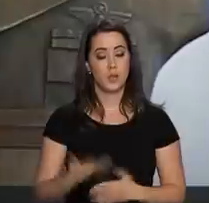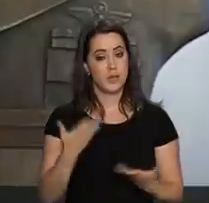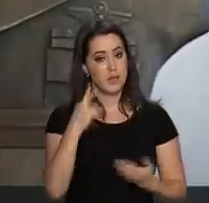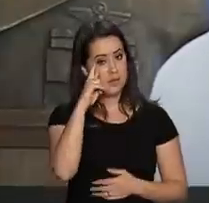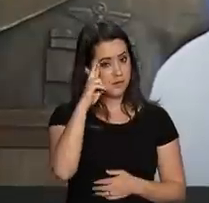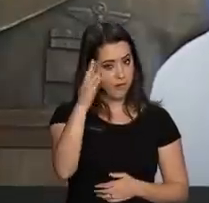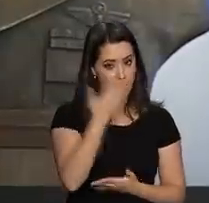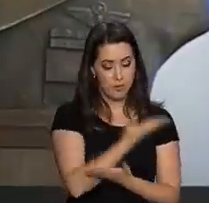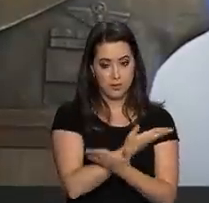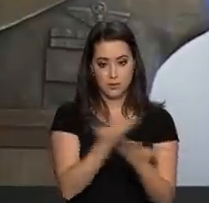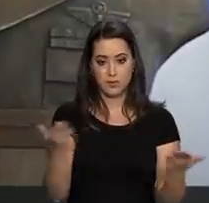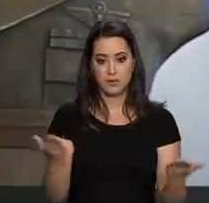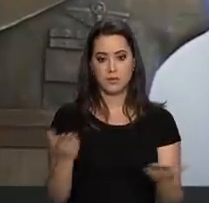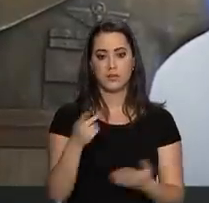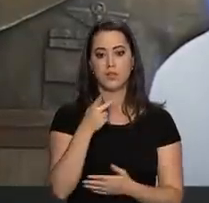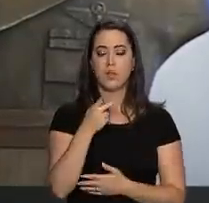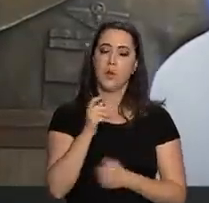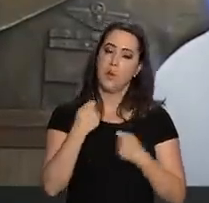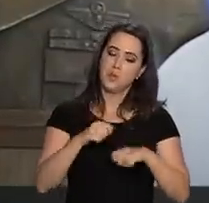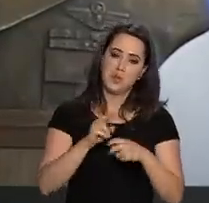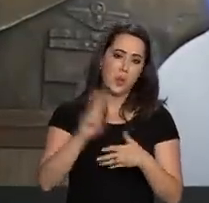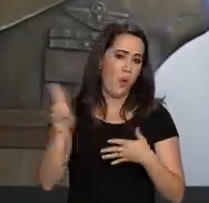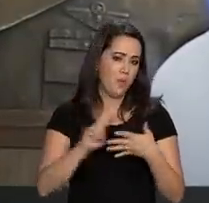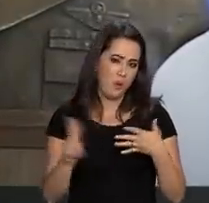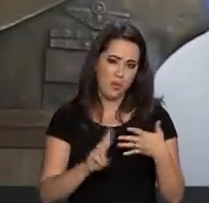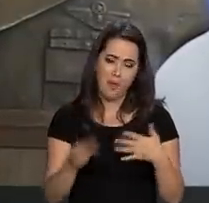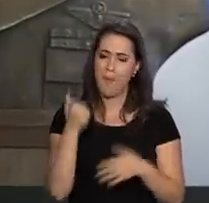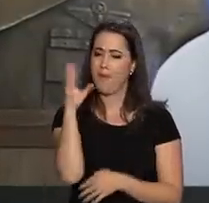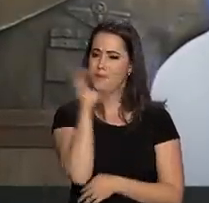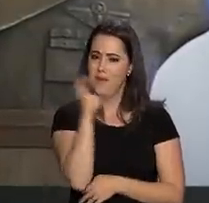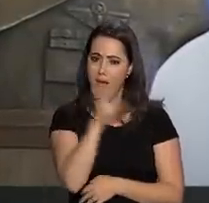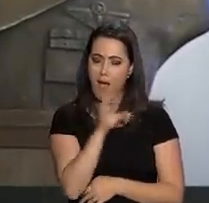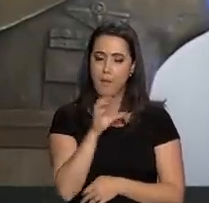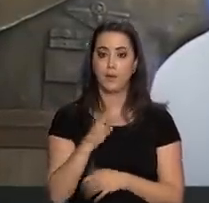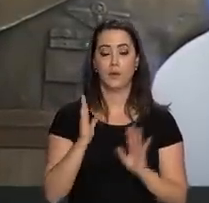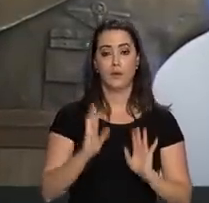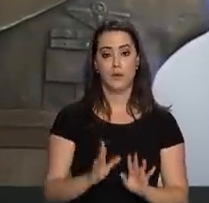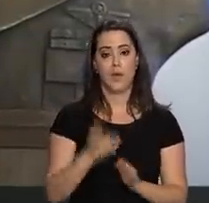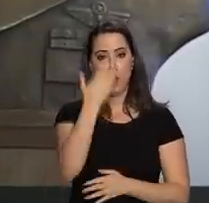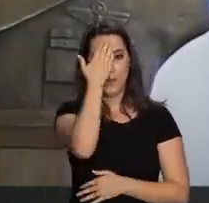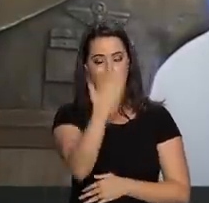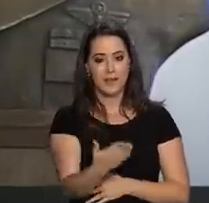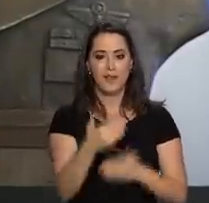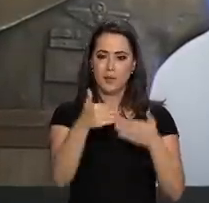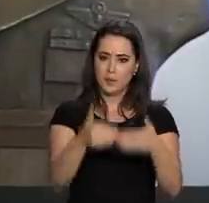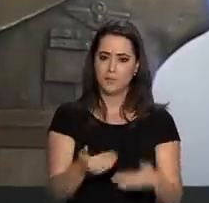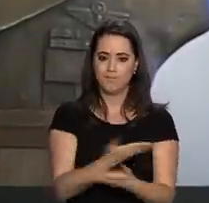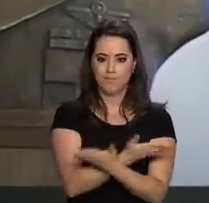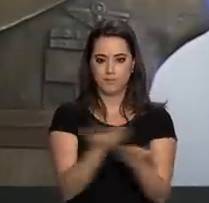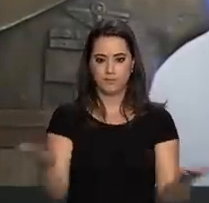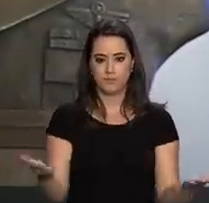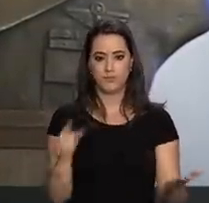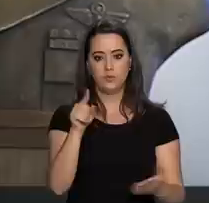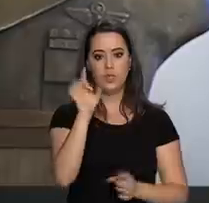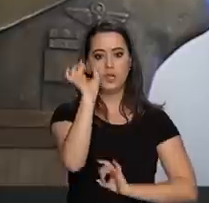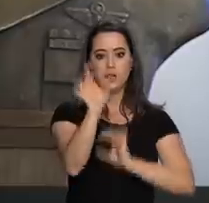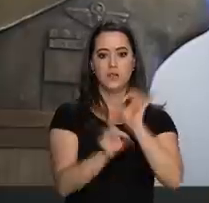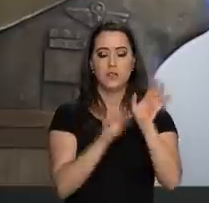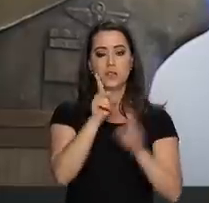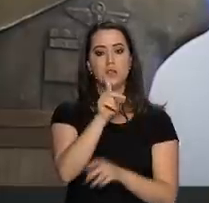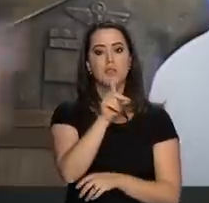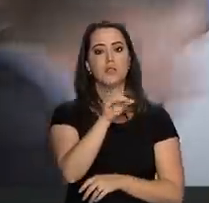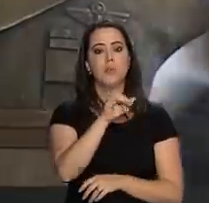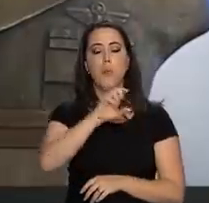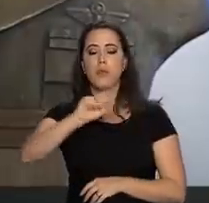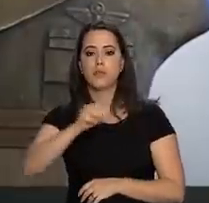Autoridades, se me permitam não nominá-las, para ser mais breve possível, muito obrigado pela presença. Em especial o Dias